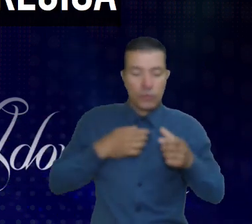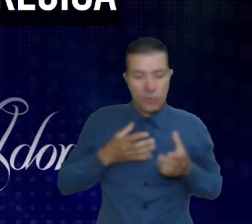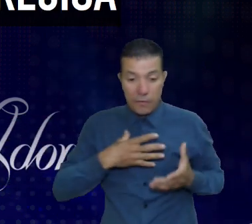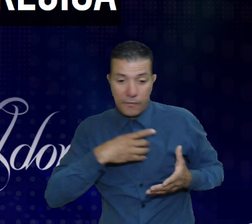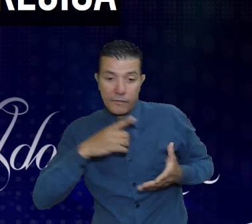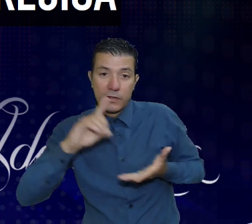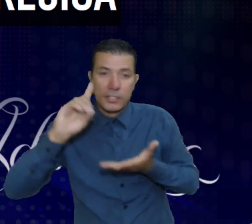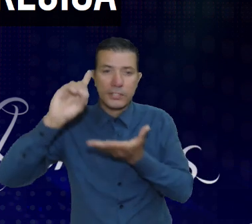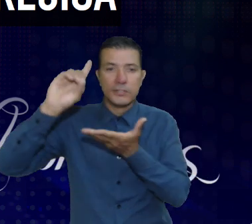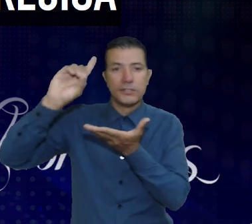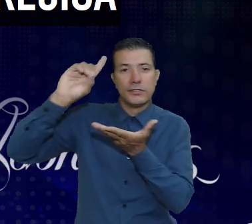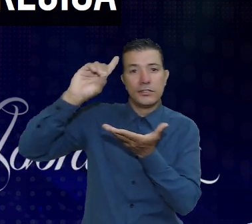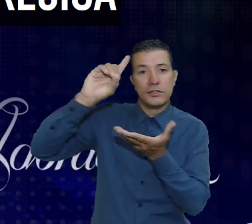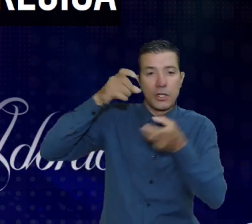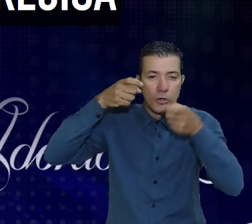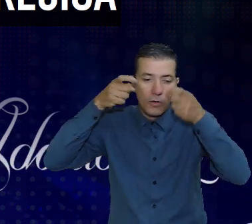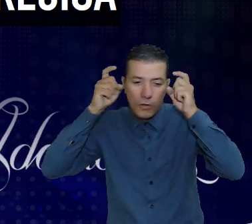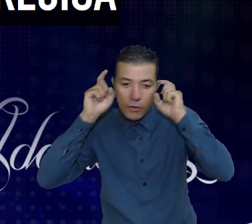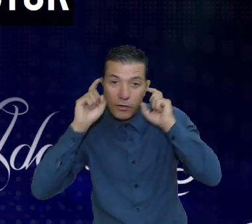que